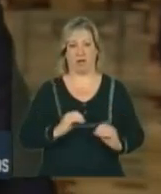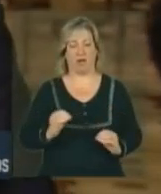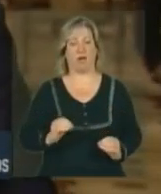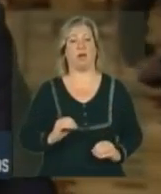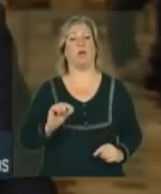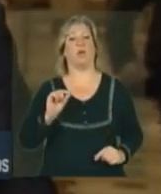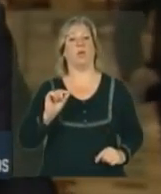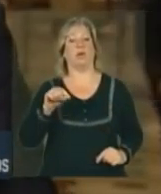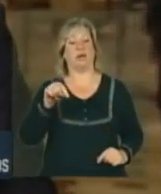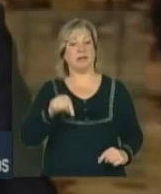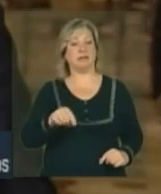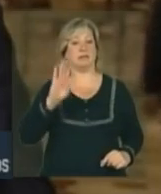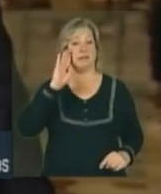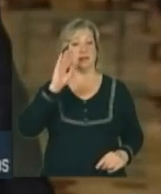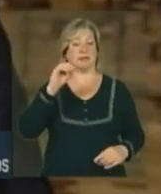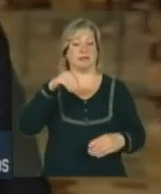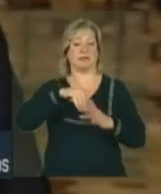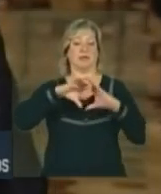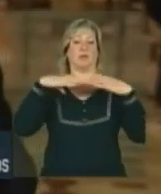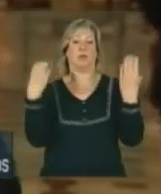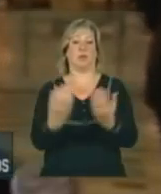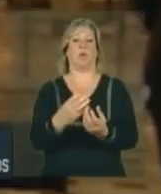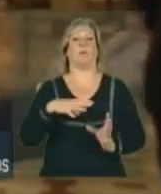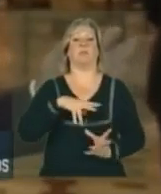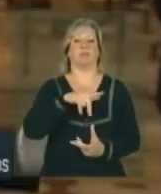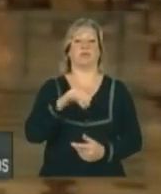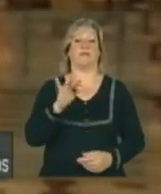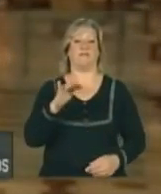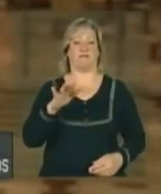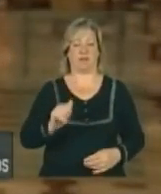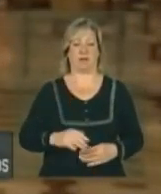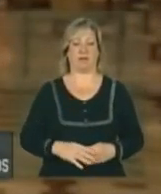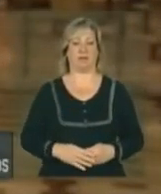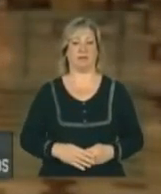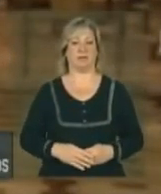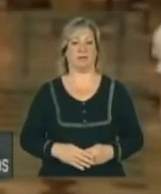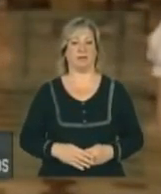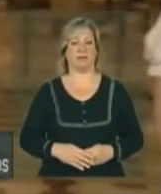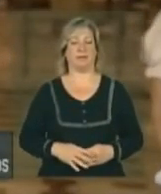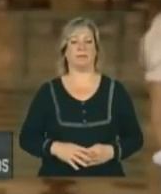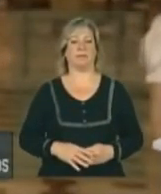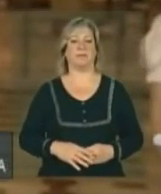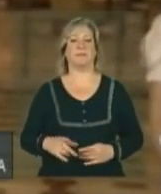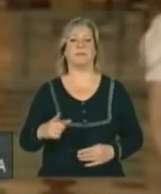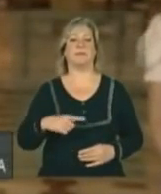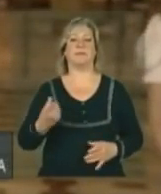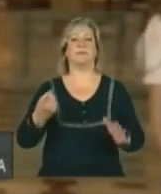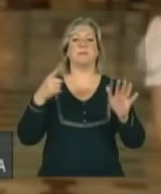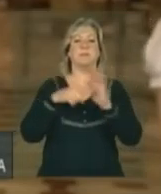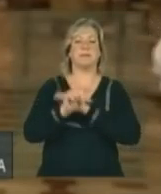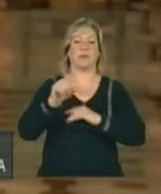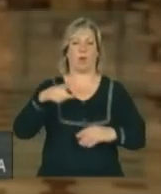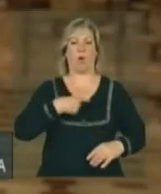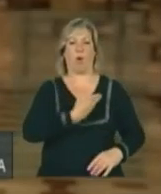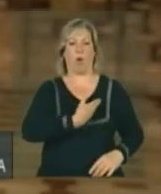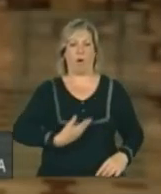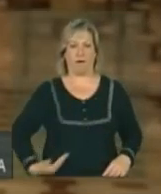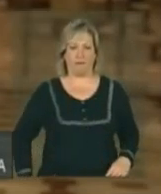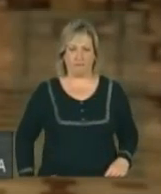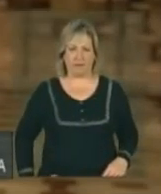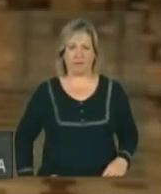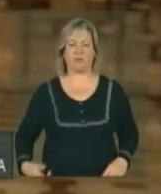acontecesse durante o Mundial da FIFA. Agora, ministro, se o governo se dispõe a levar ao Congresso modificação